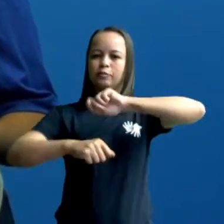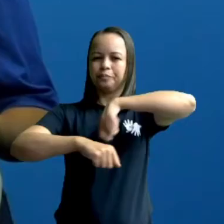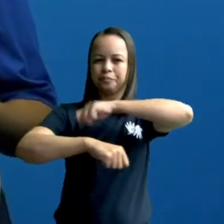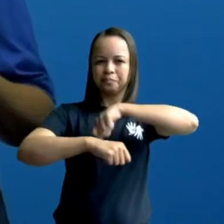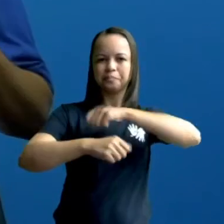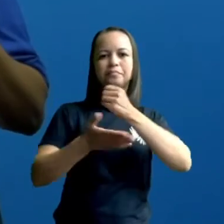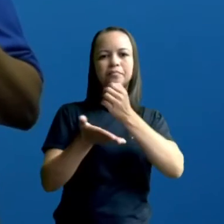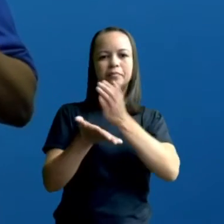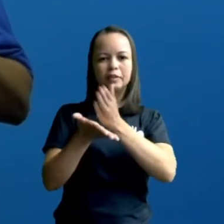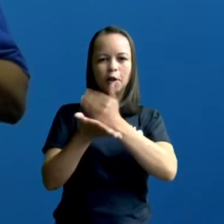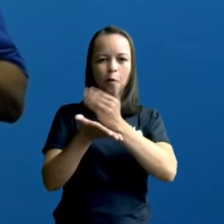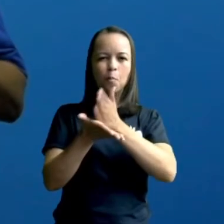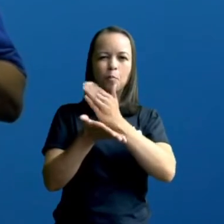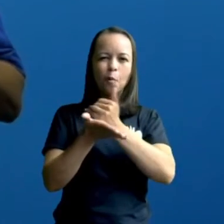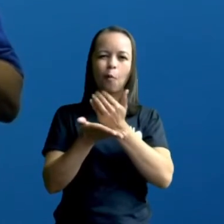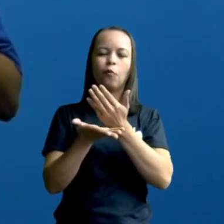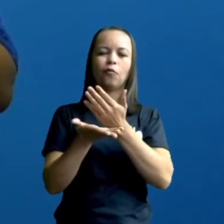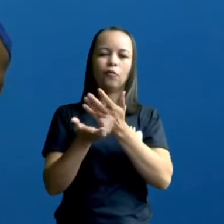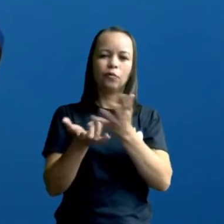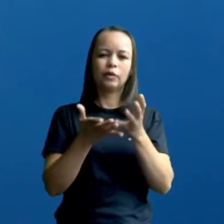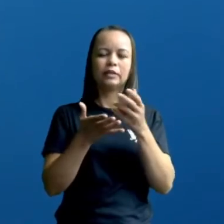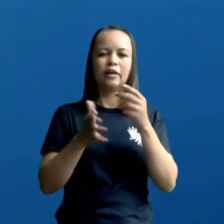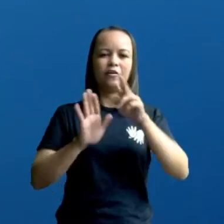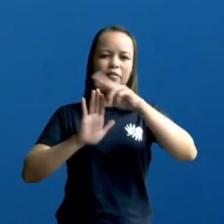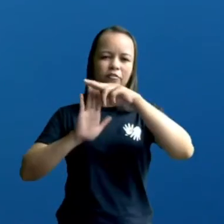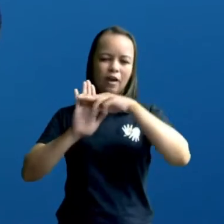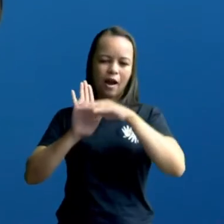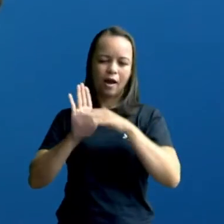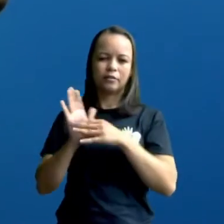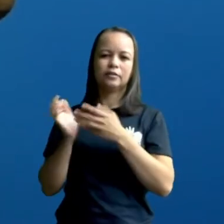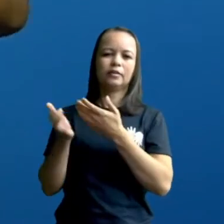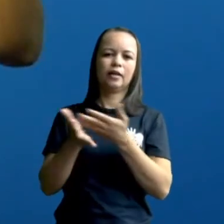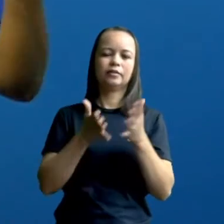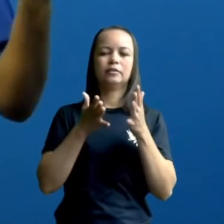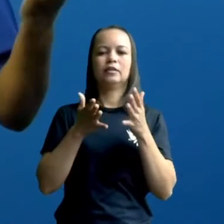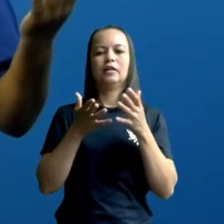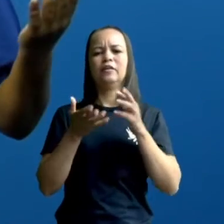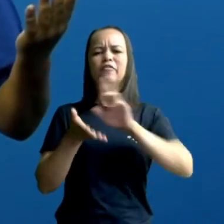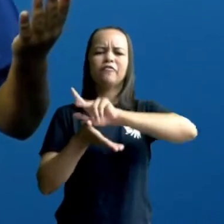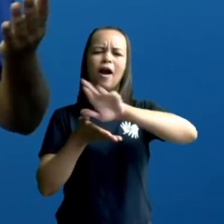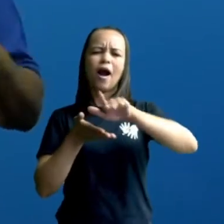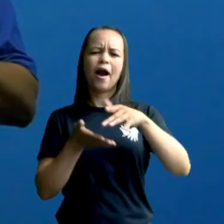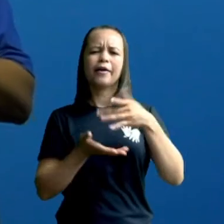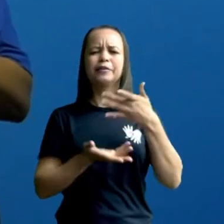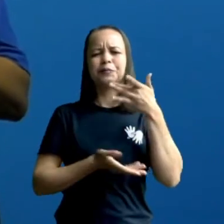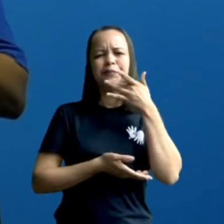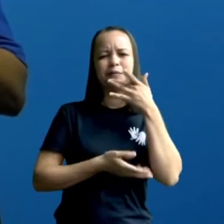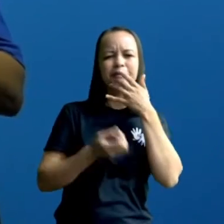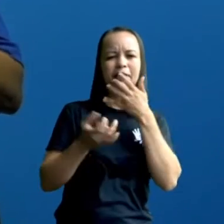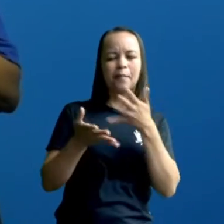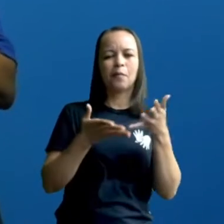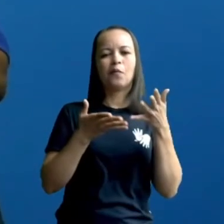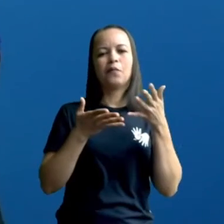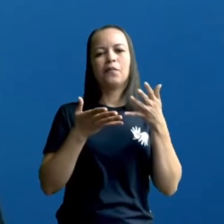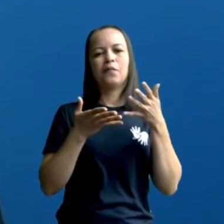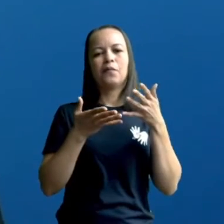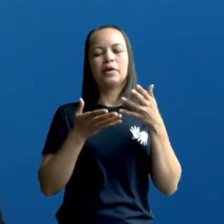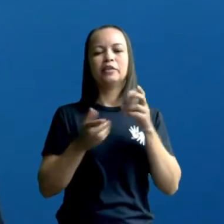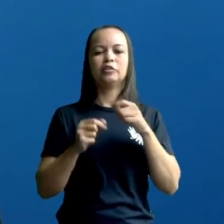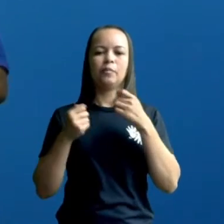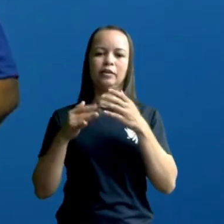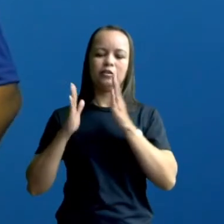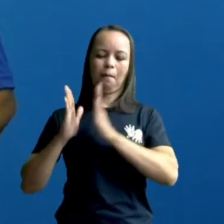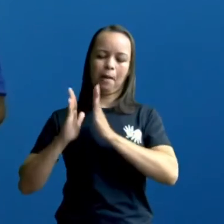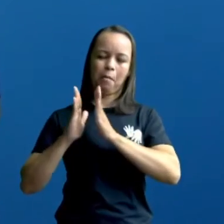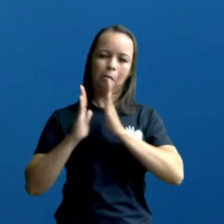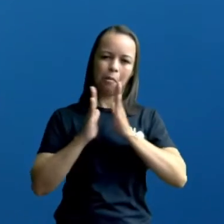não é isso? Que tem os seus ingredientes, embora existam bolos de inúmeros sabores, mas a gente segue o passo